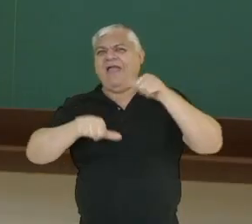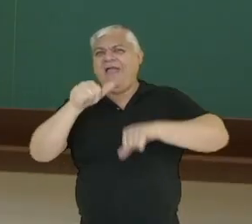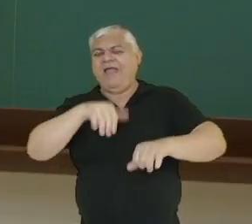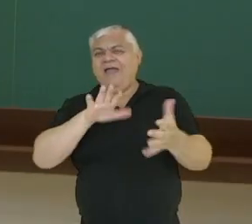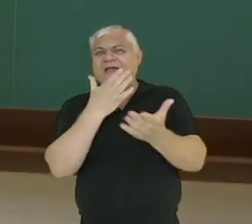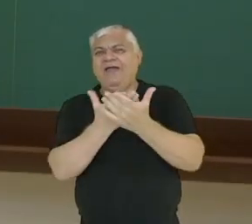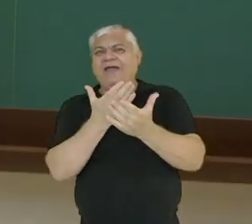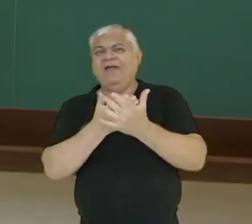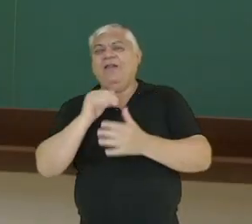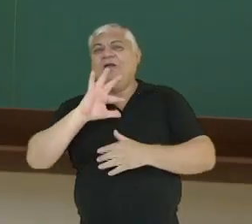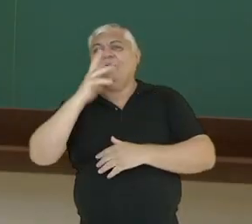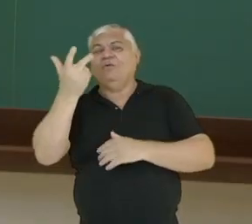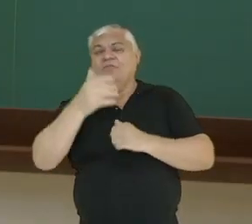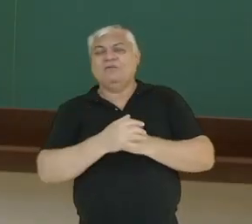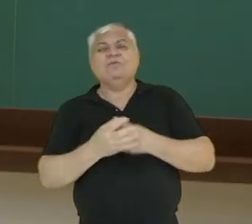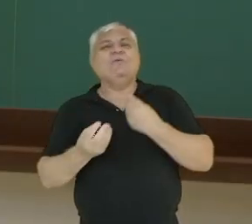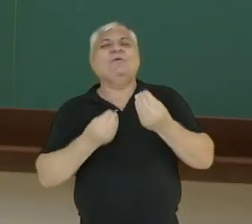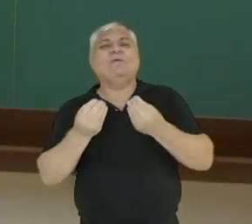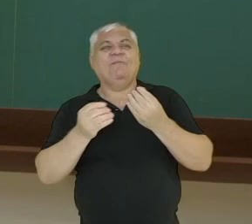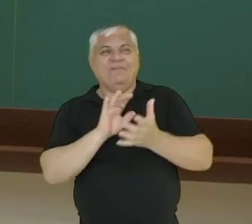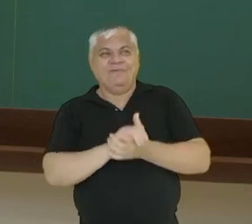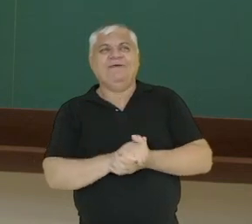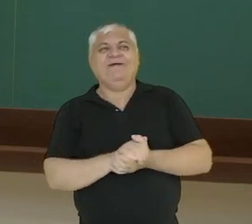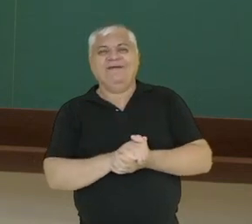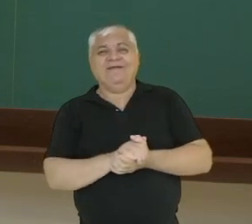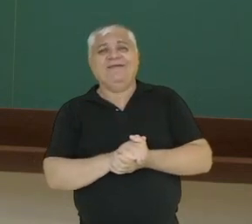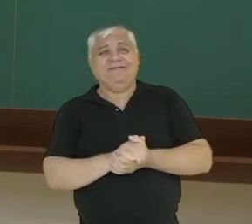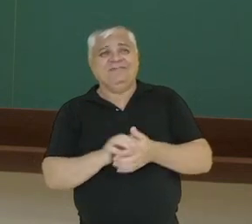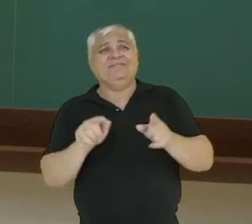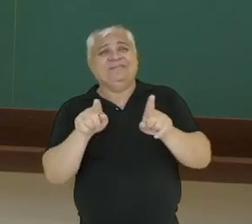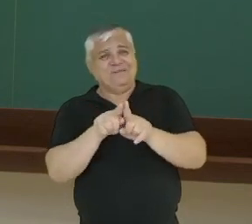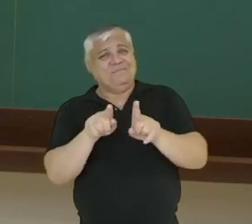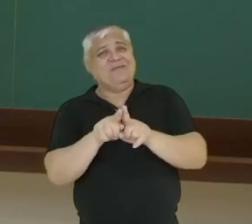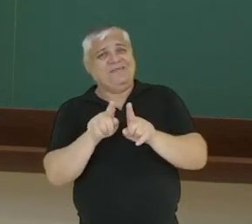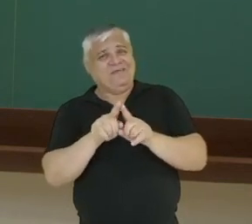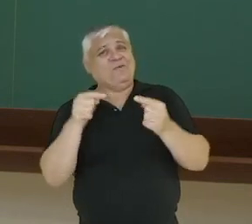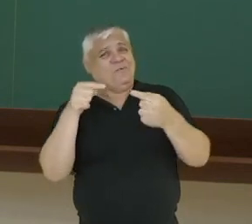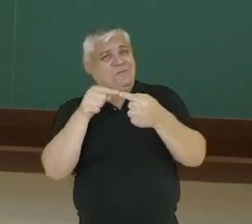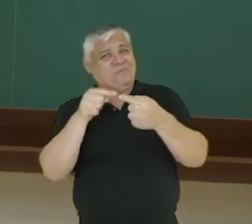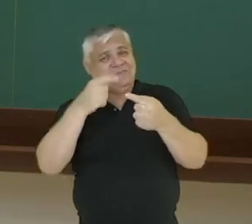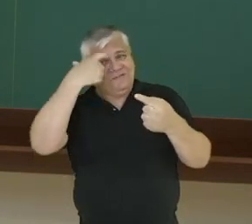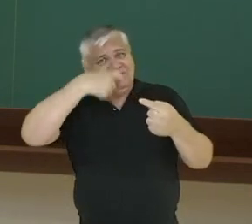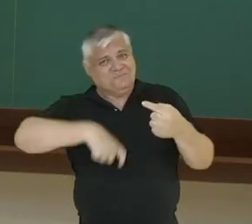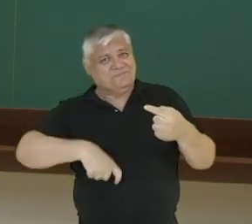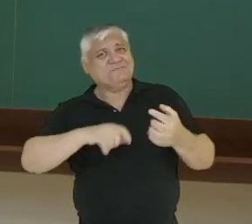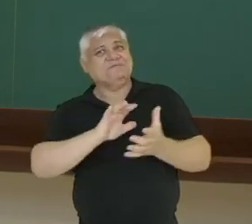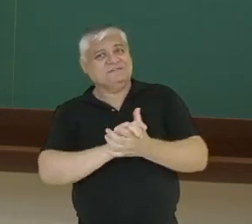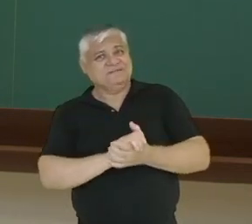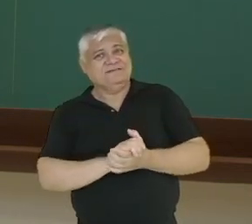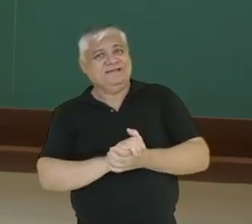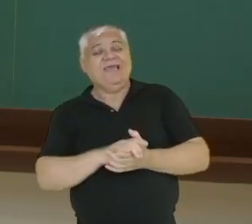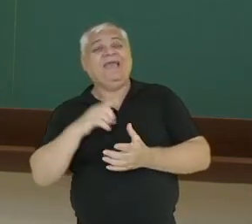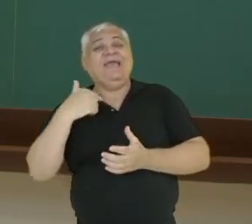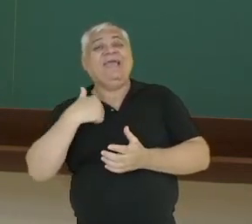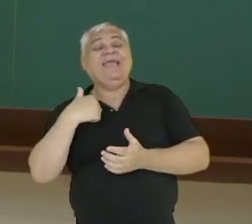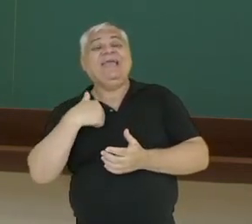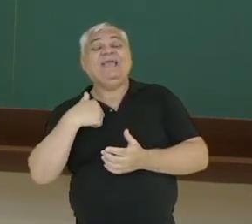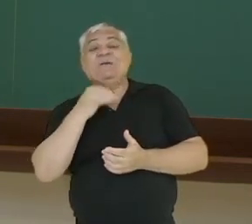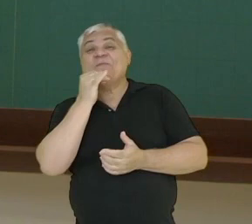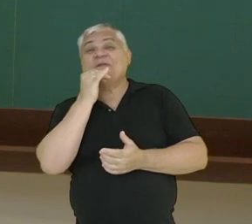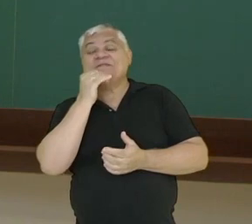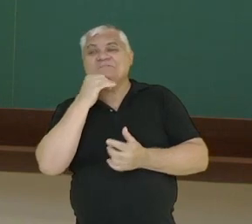do que com isomeria, professor. Também tem a ver um pouco comigo quando eu sou submetido a